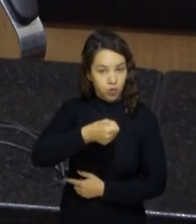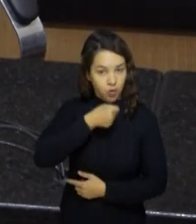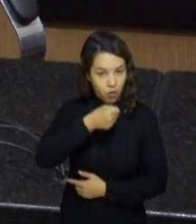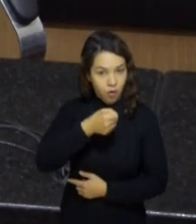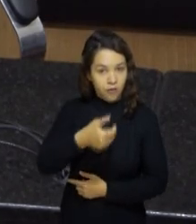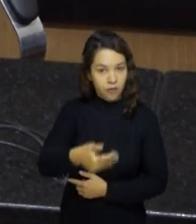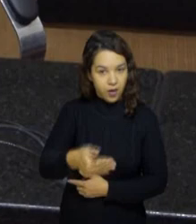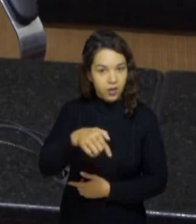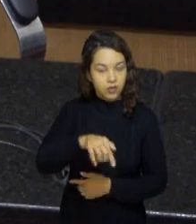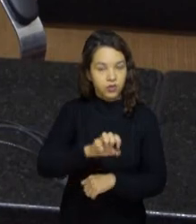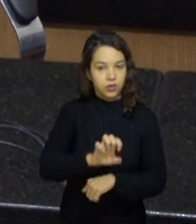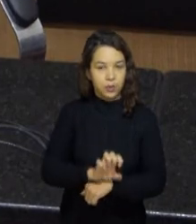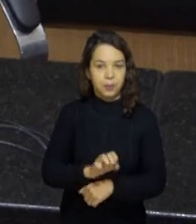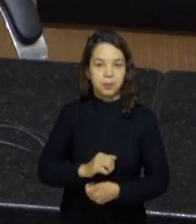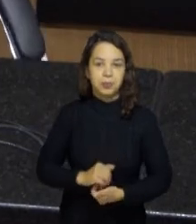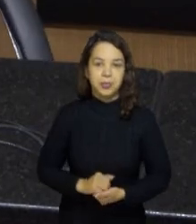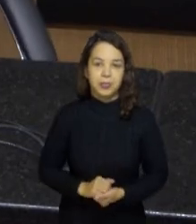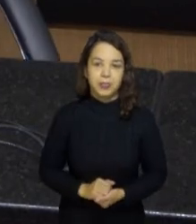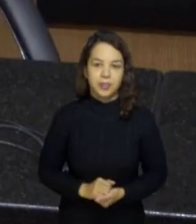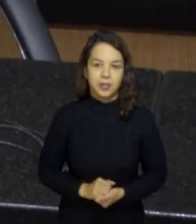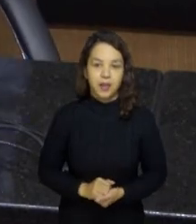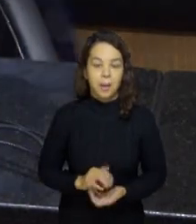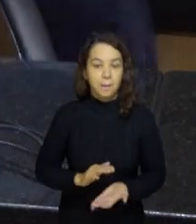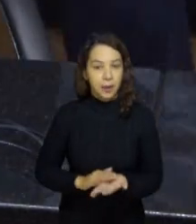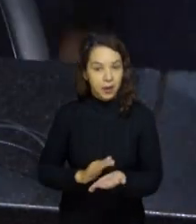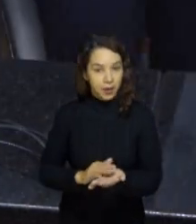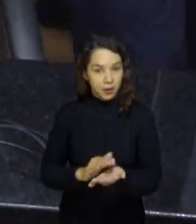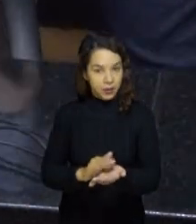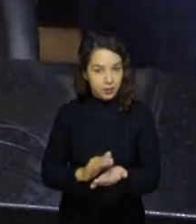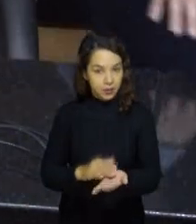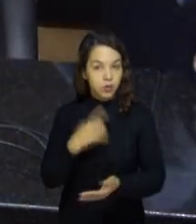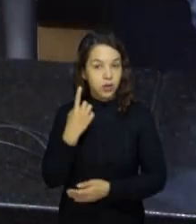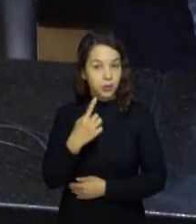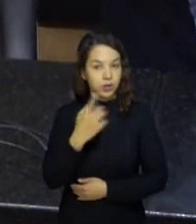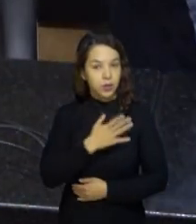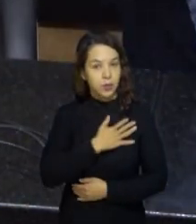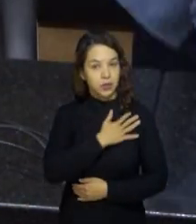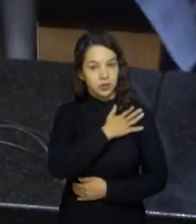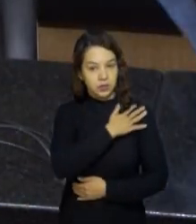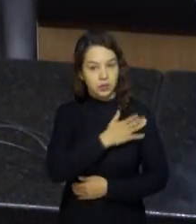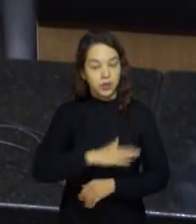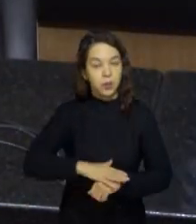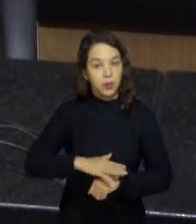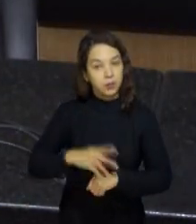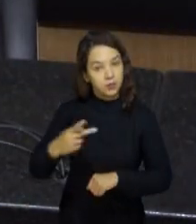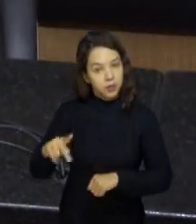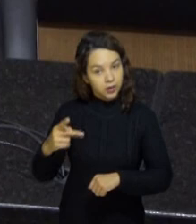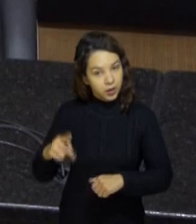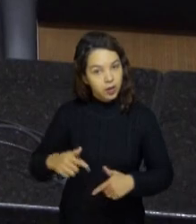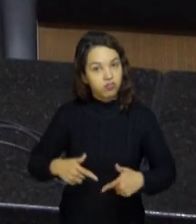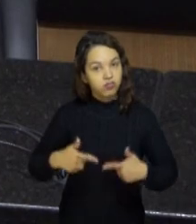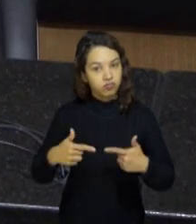querido Estado. Primeiro, parabenizar o Napoleão pela iniciativa. É uma homenagem